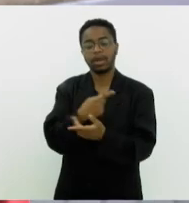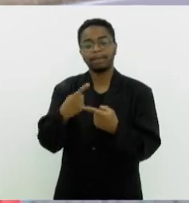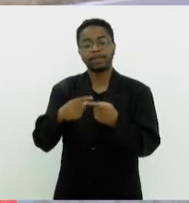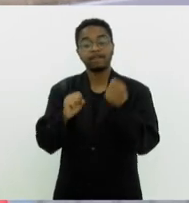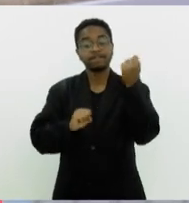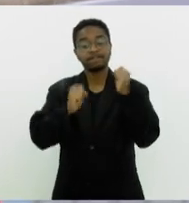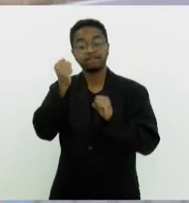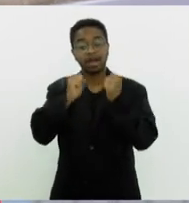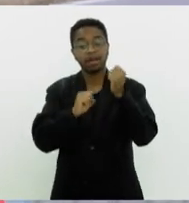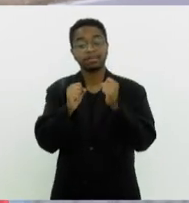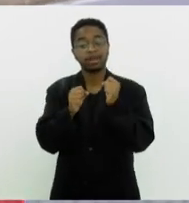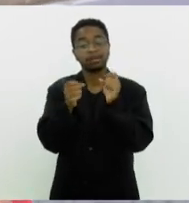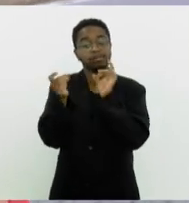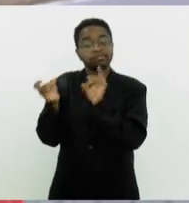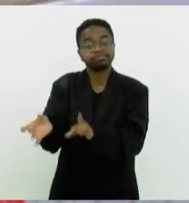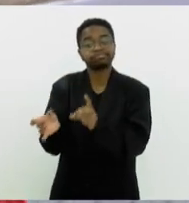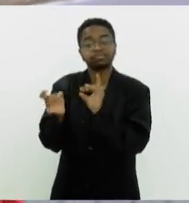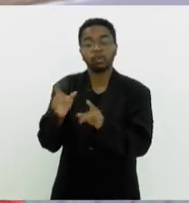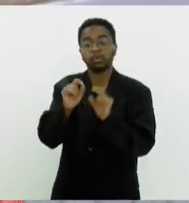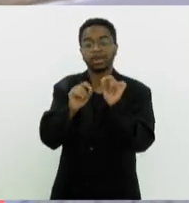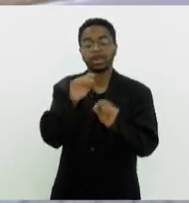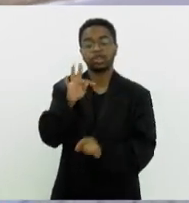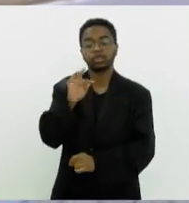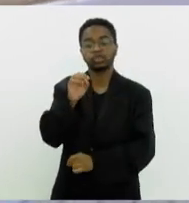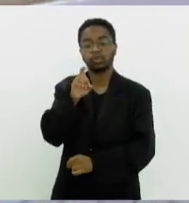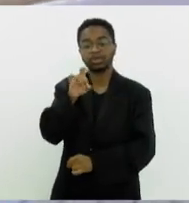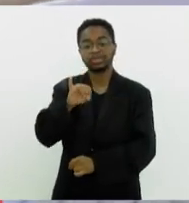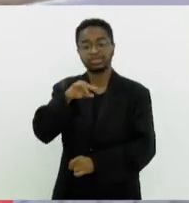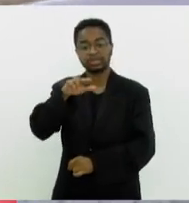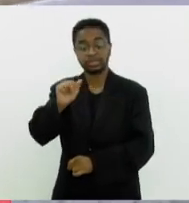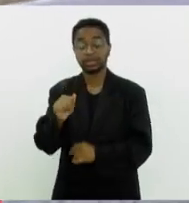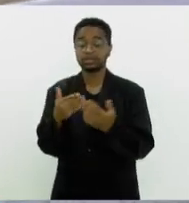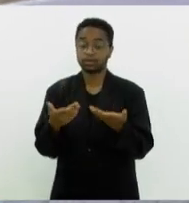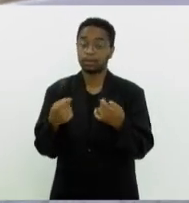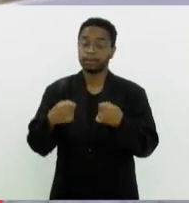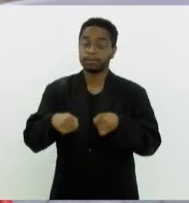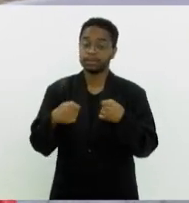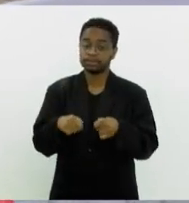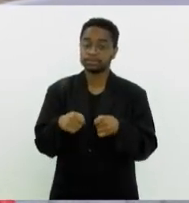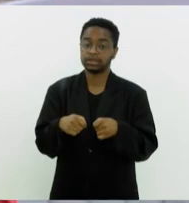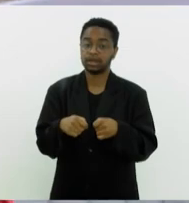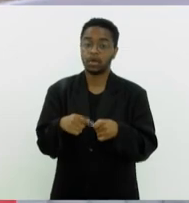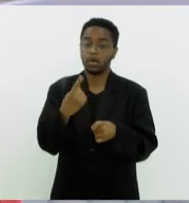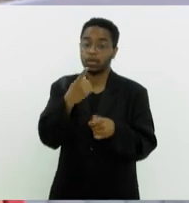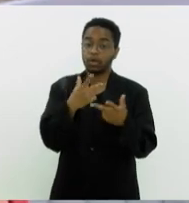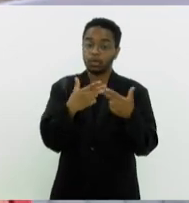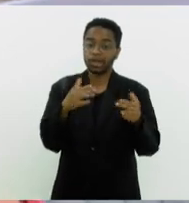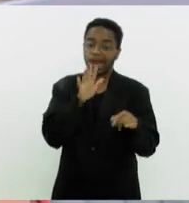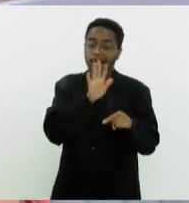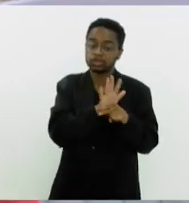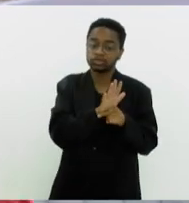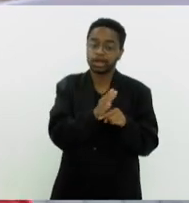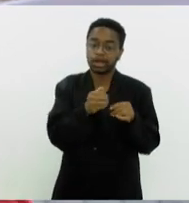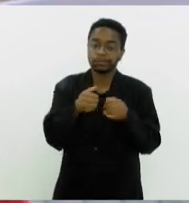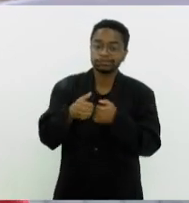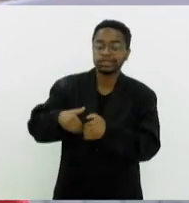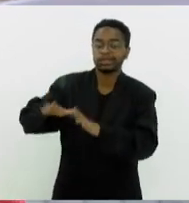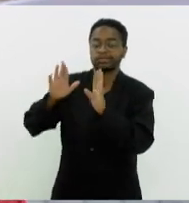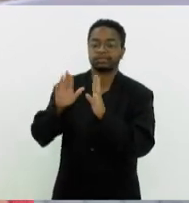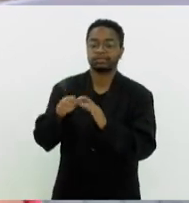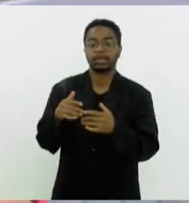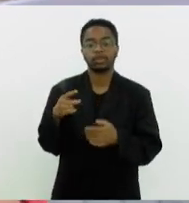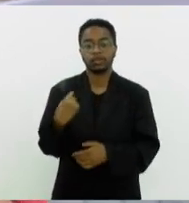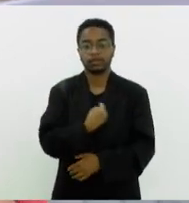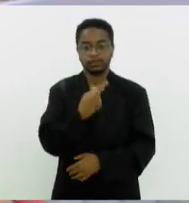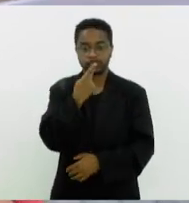joga para fora toxinas, então eu tenho que ter algo que leve essas toxinas. Então, a gente fala, tem que beber